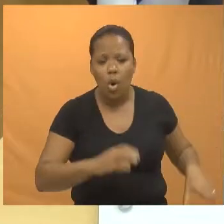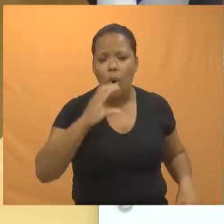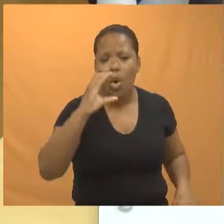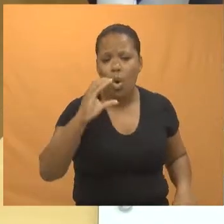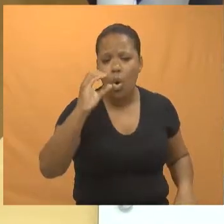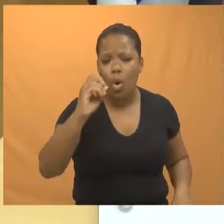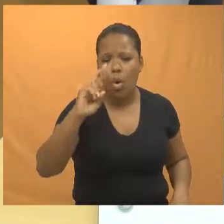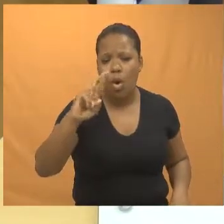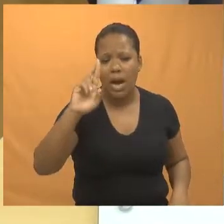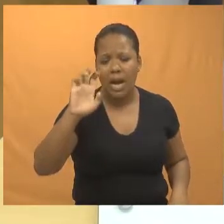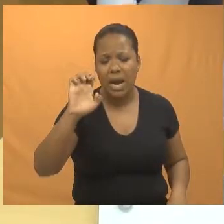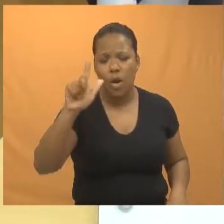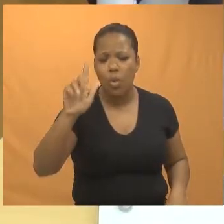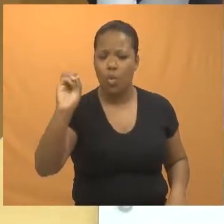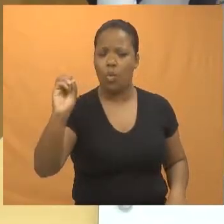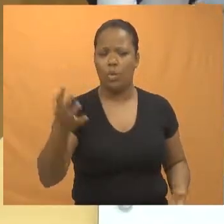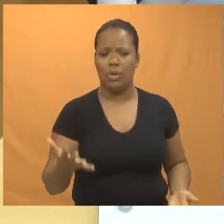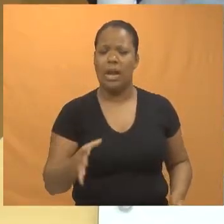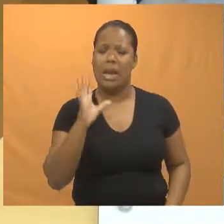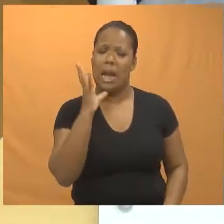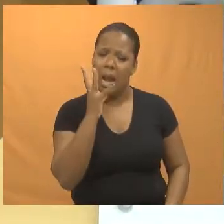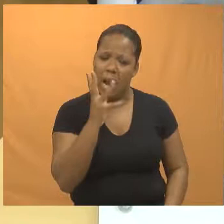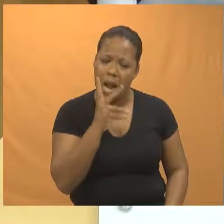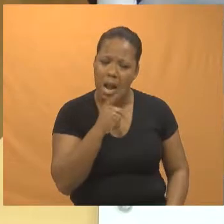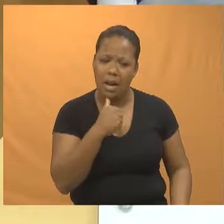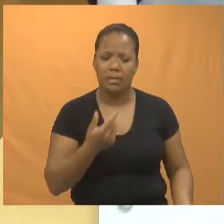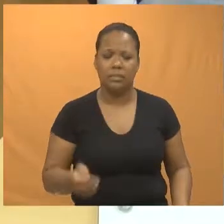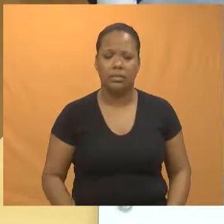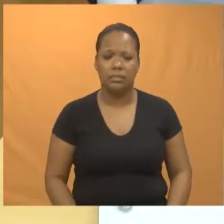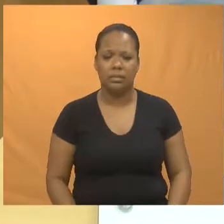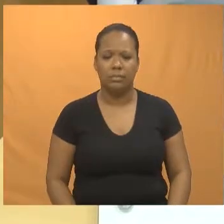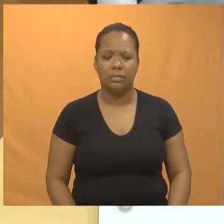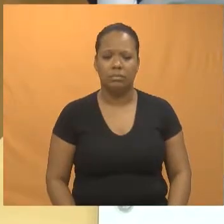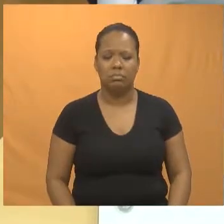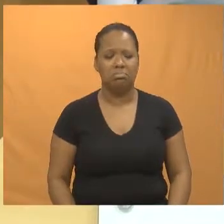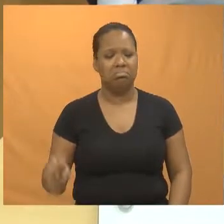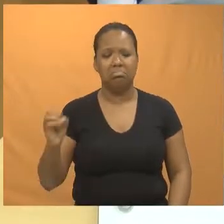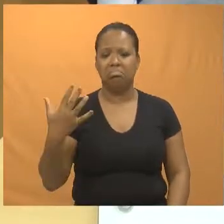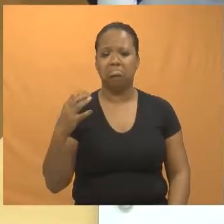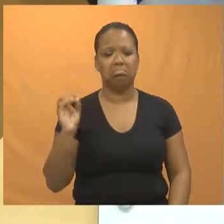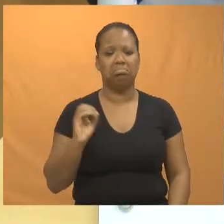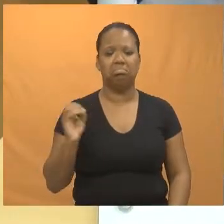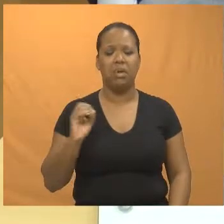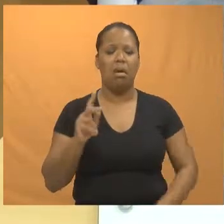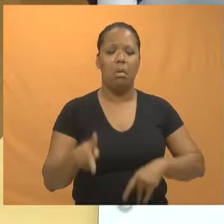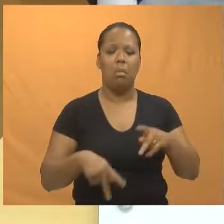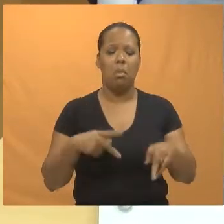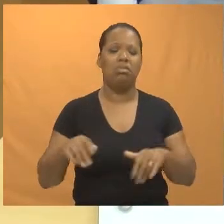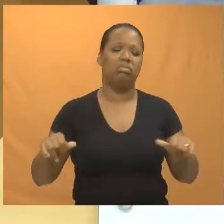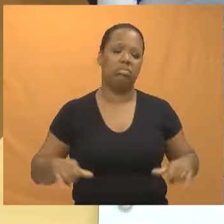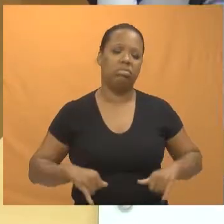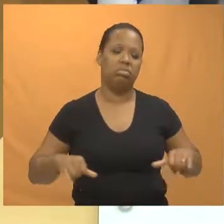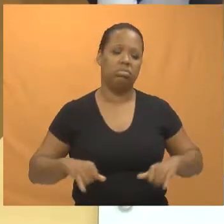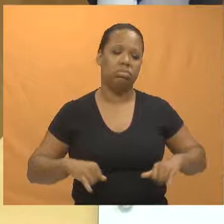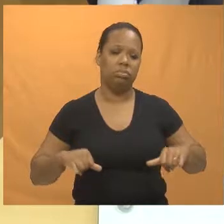que atravessa um bairro? Muito tempo. E aí, enquanto isso não acontece, a população fica